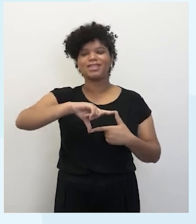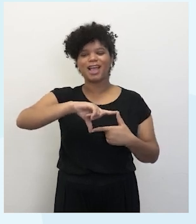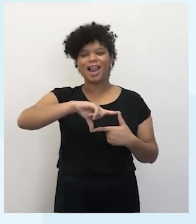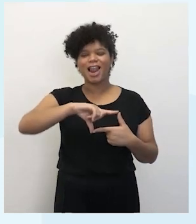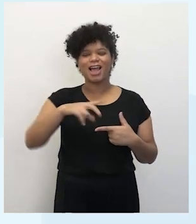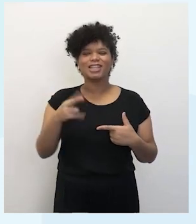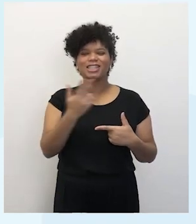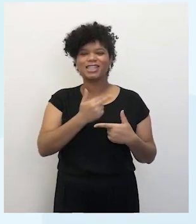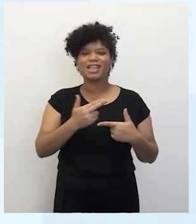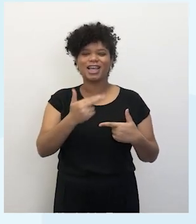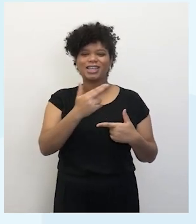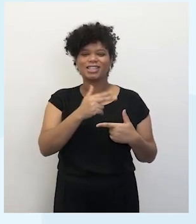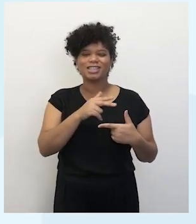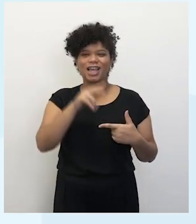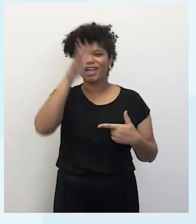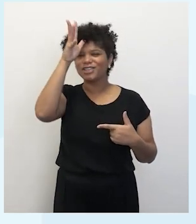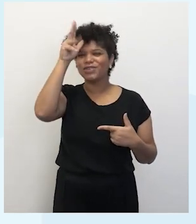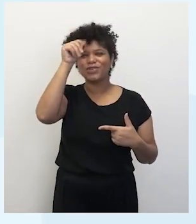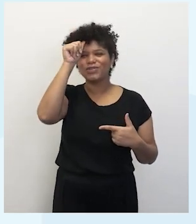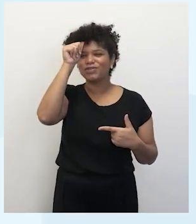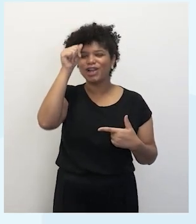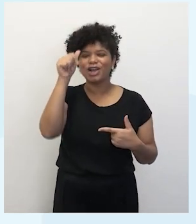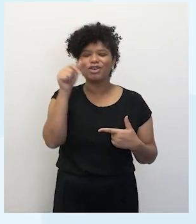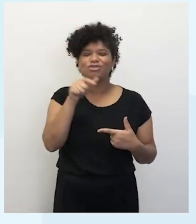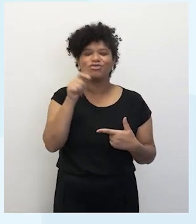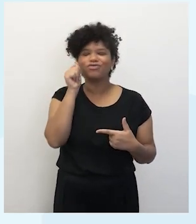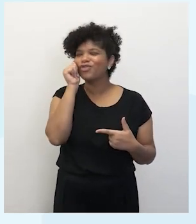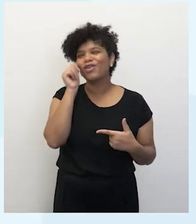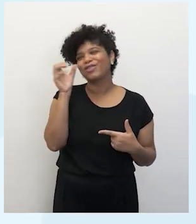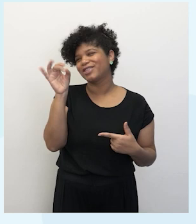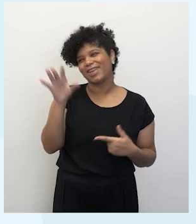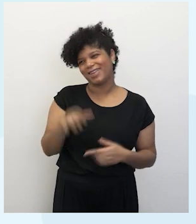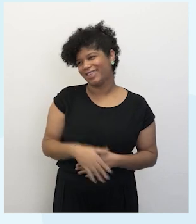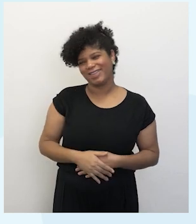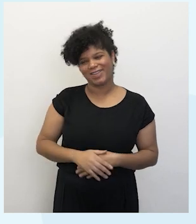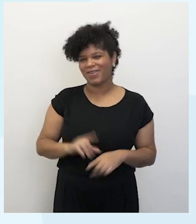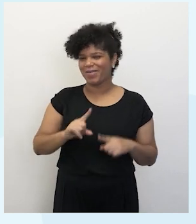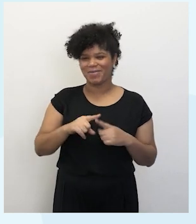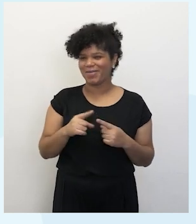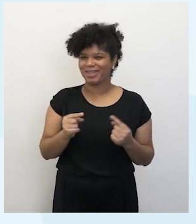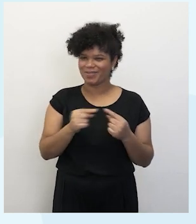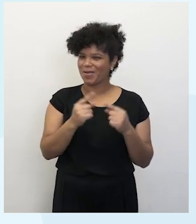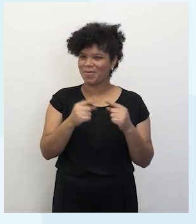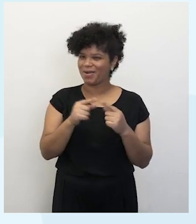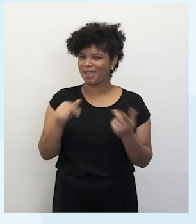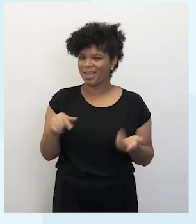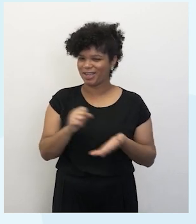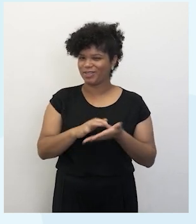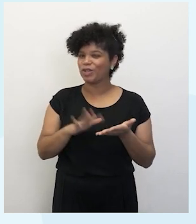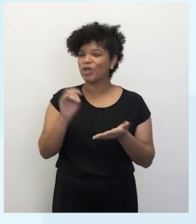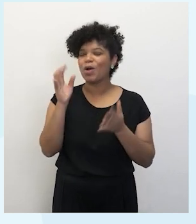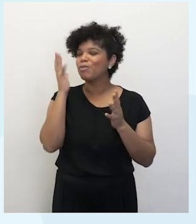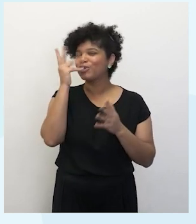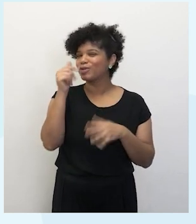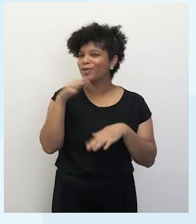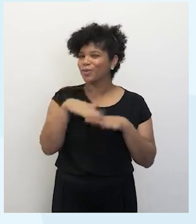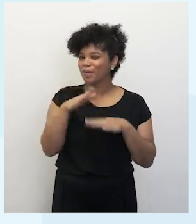gente? Só para... Achei linda. Só para fazer uma graça aí, ficar mais bonitinho, tá ok? Aí vamos pensar